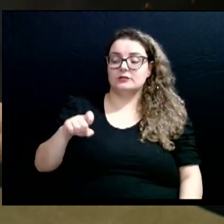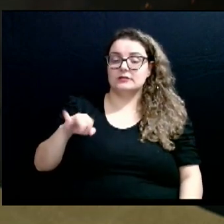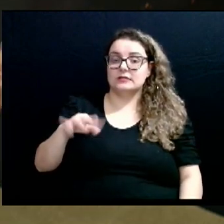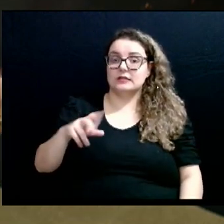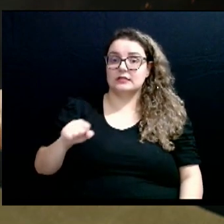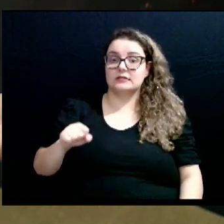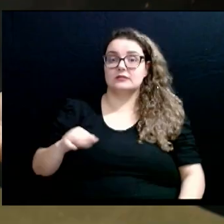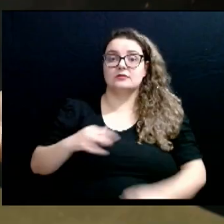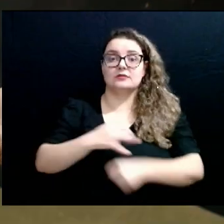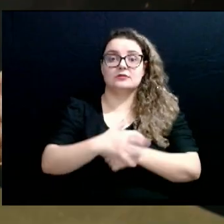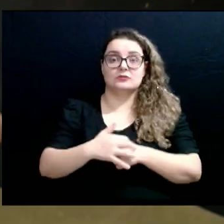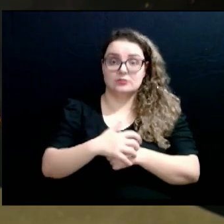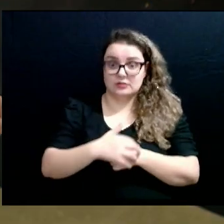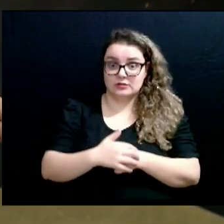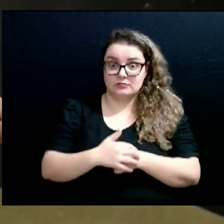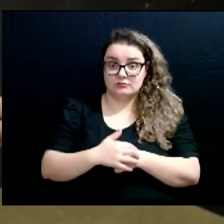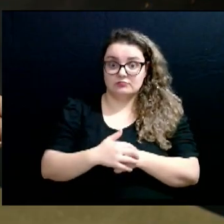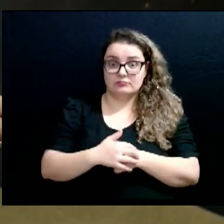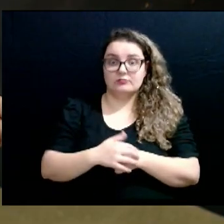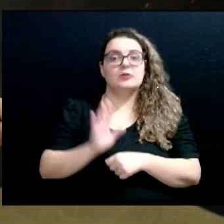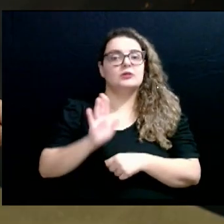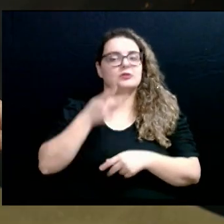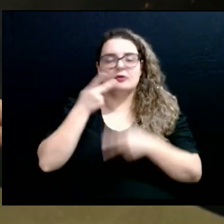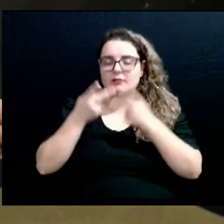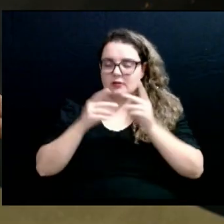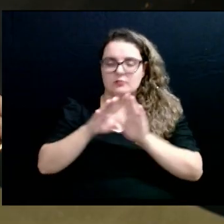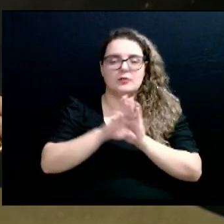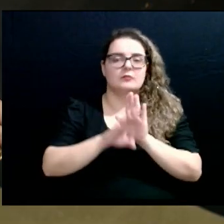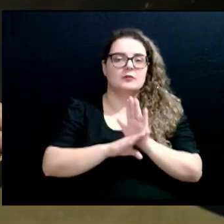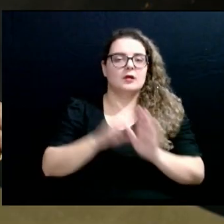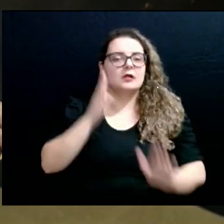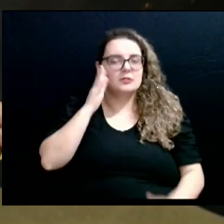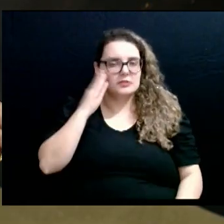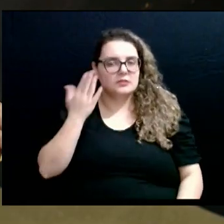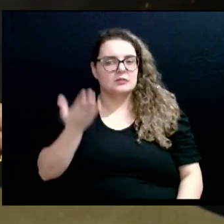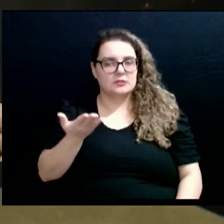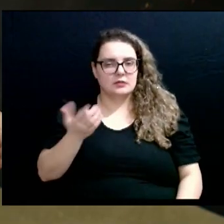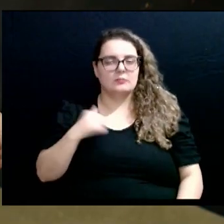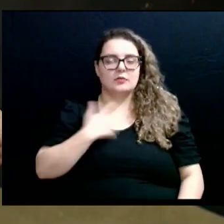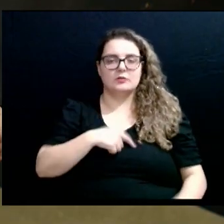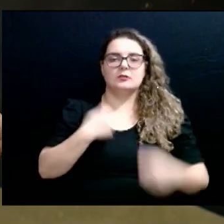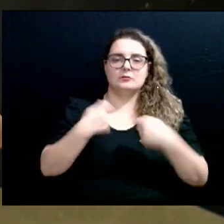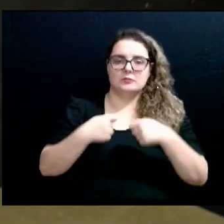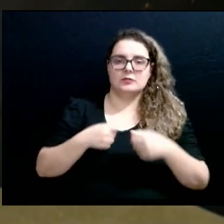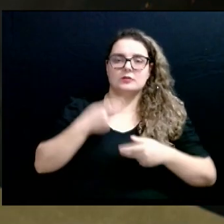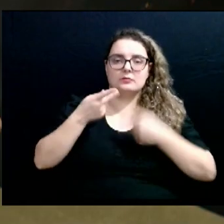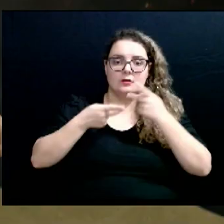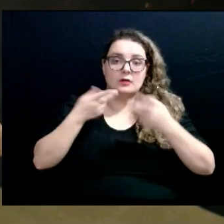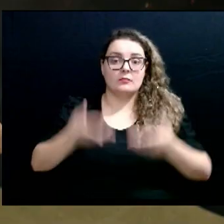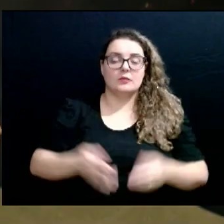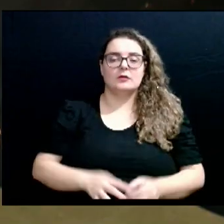que a gente já comentou aqui no programa, mas você sabe que a gente precisa falar disso, porque assim,